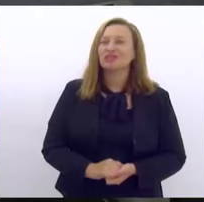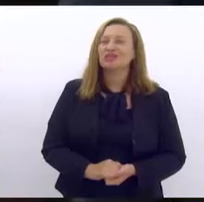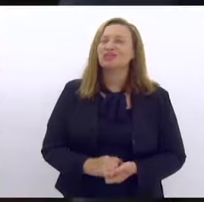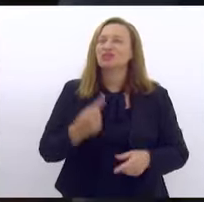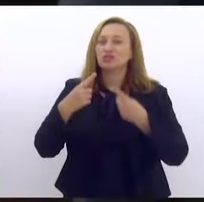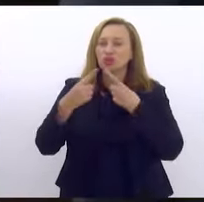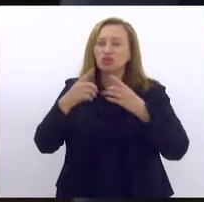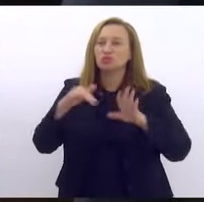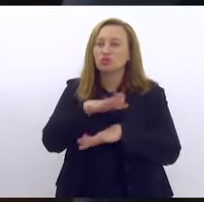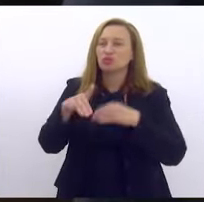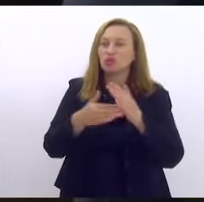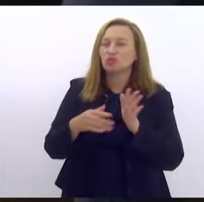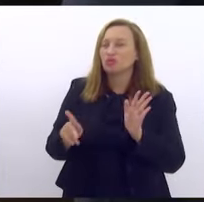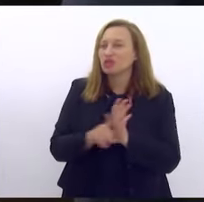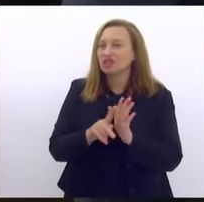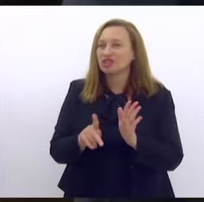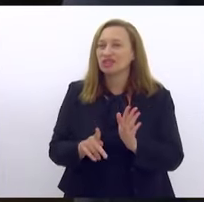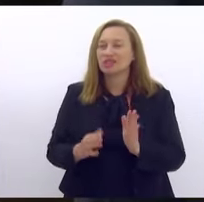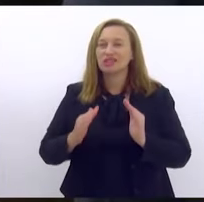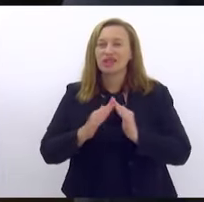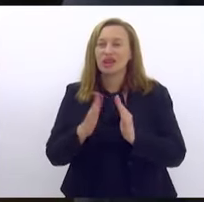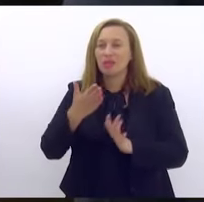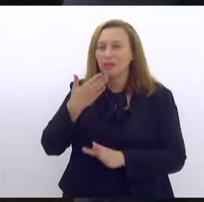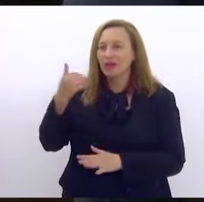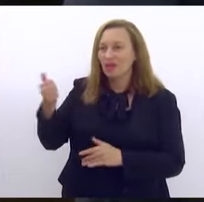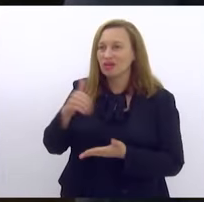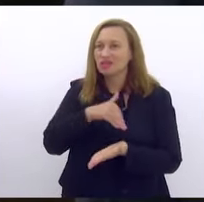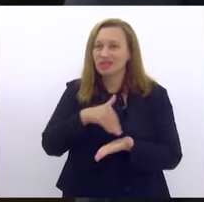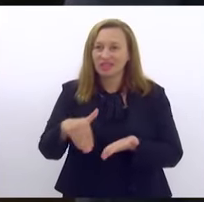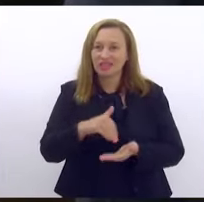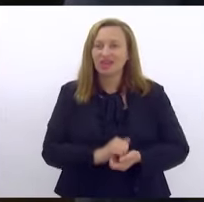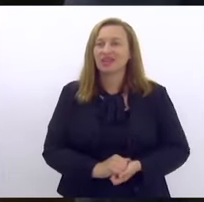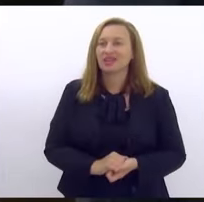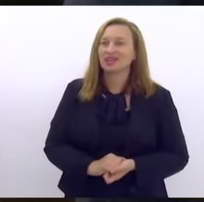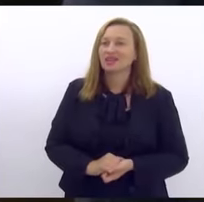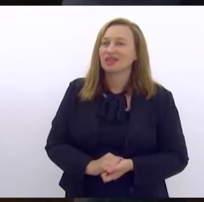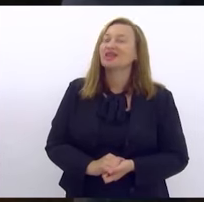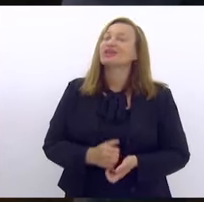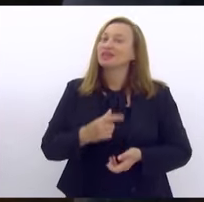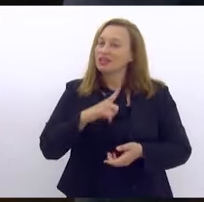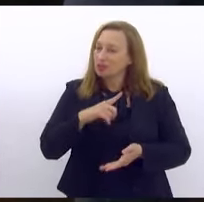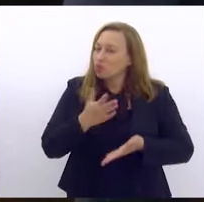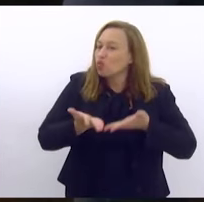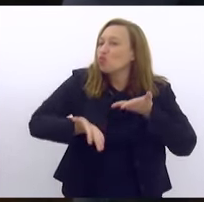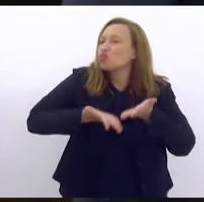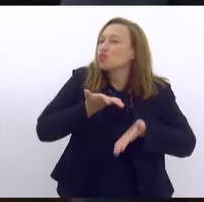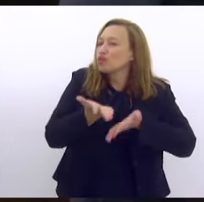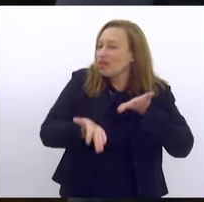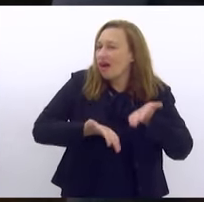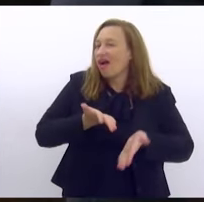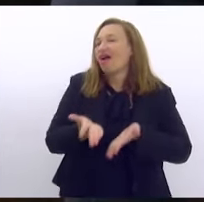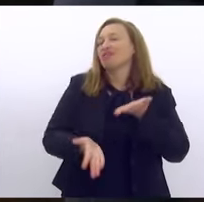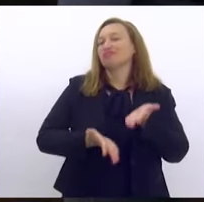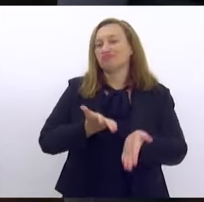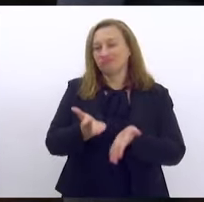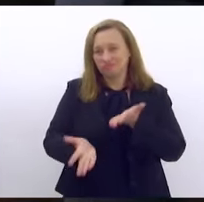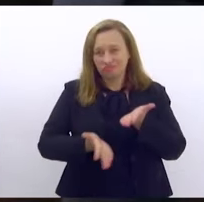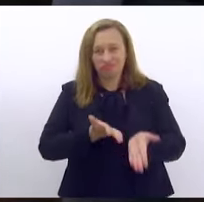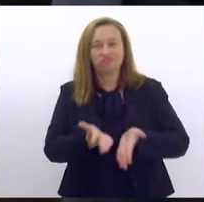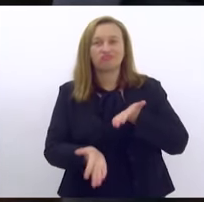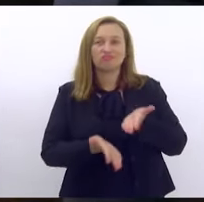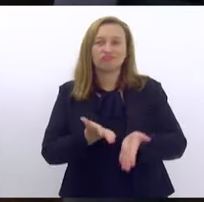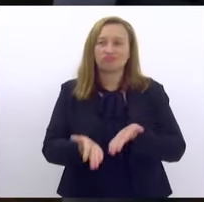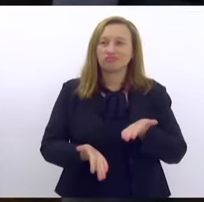casa. Então, é o melhor secretário e está aqui. Metrópole, então, nem está tendo o cuidado de estar aqui quando é um tema pertinente à